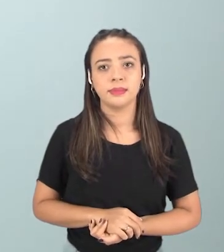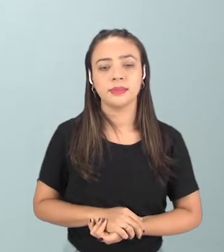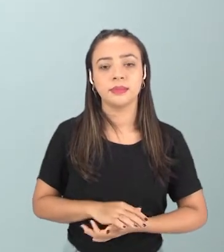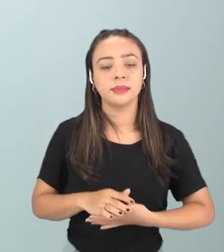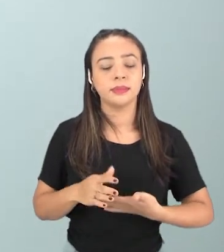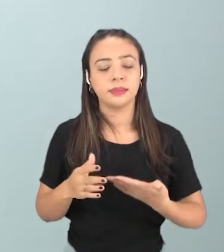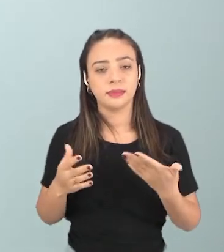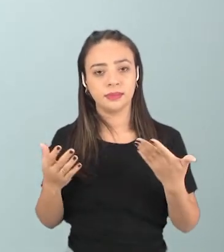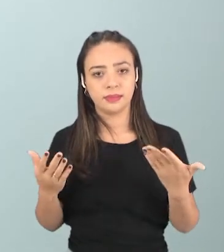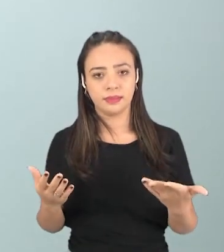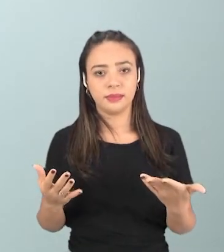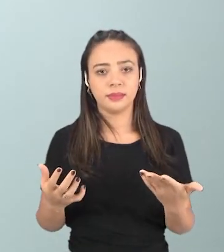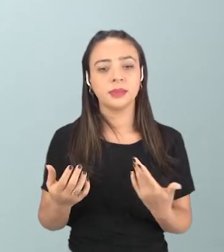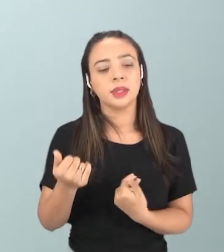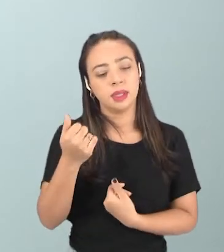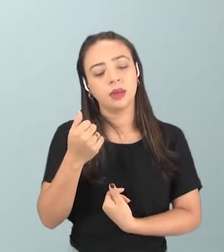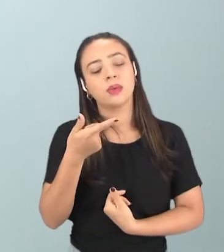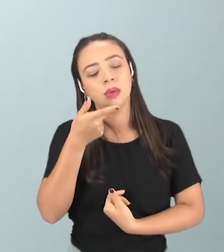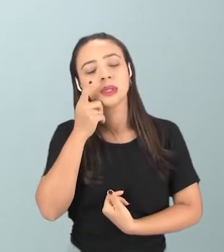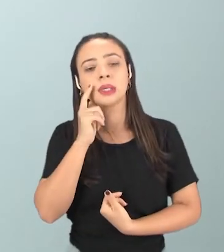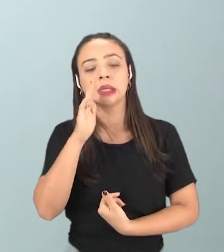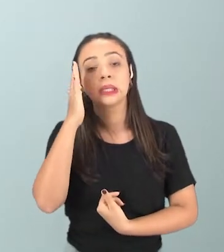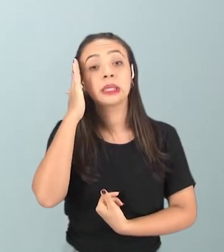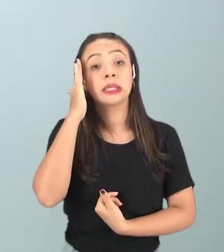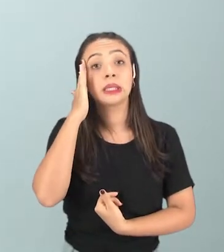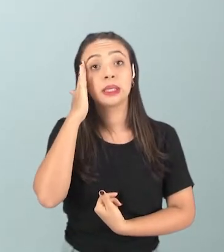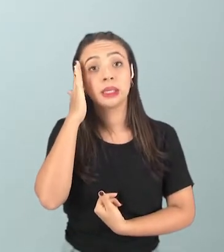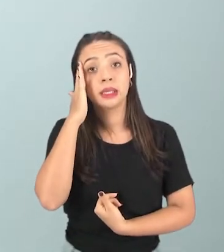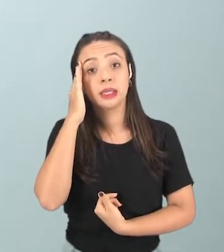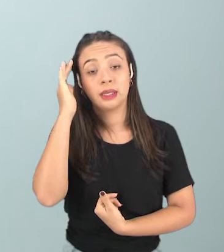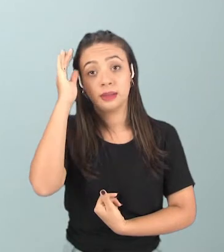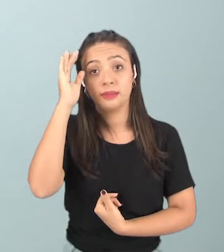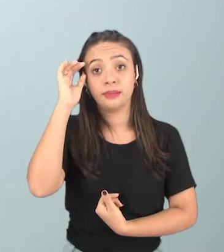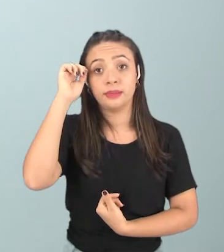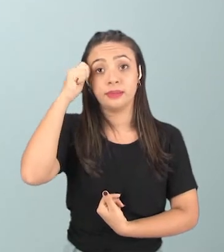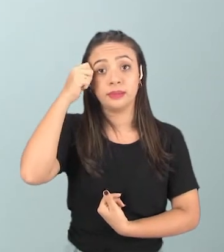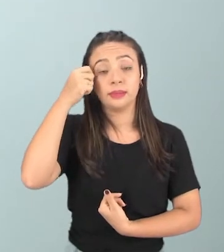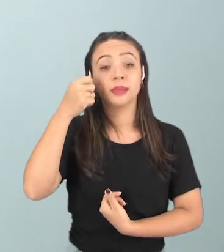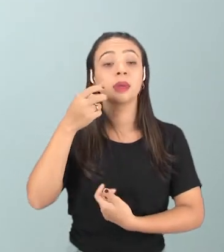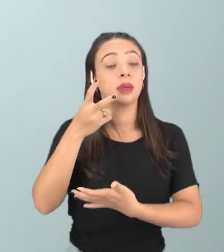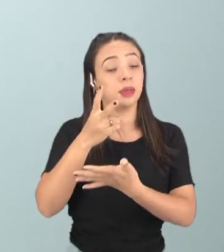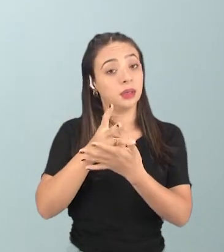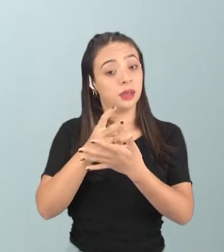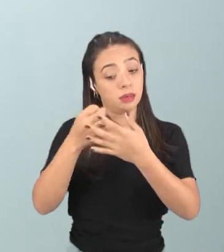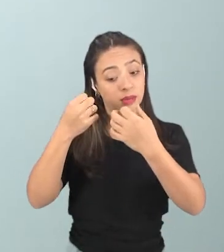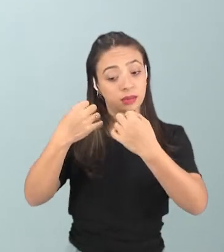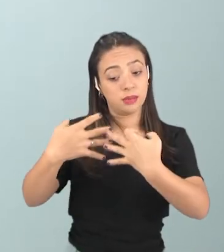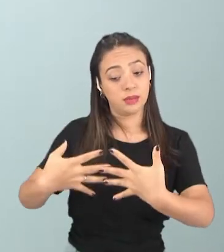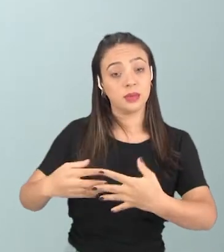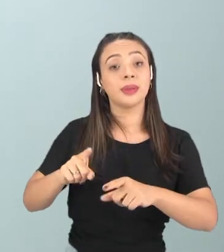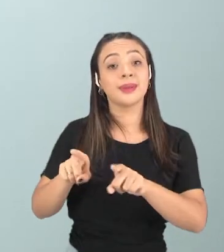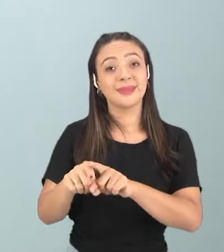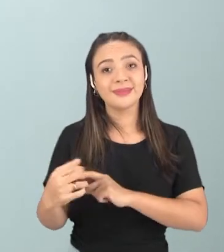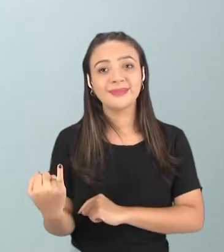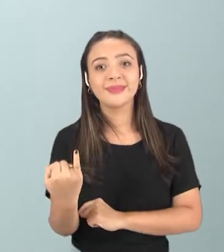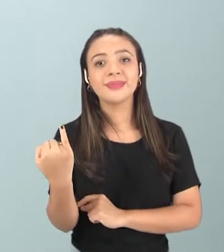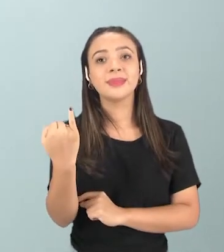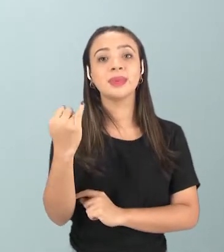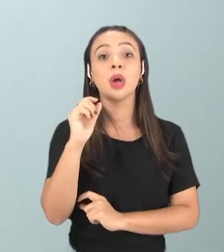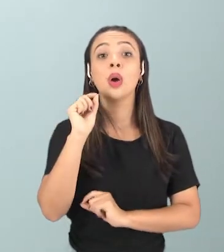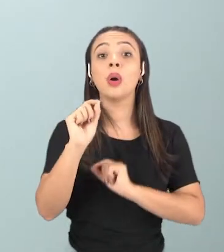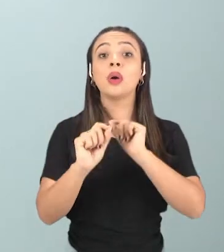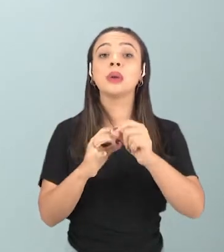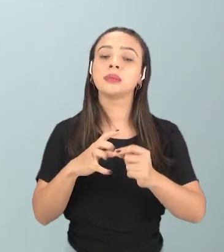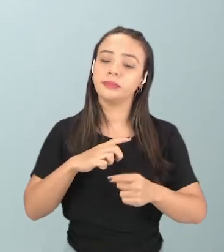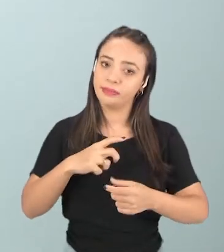abordagens para a gente trabalhar essa questão da consciência negra, eu falo de outra que também é muito importante, que é a gente ter